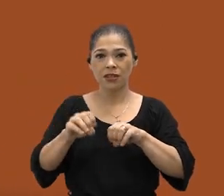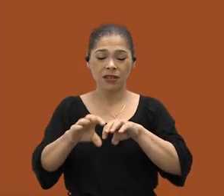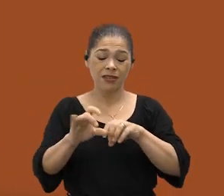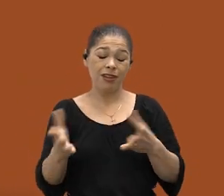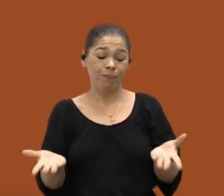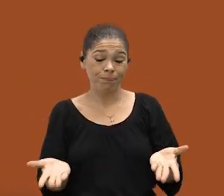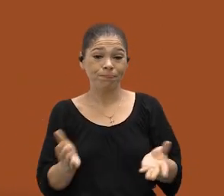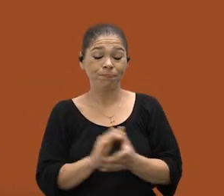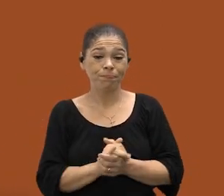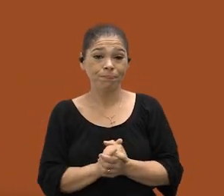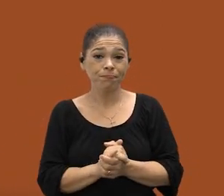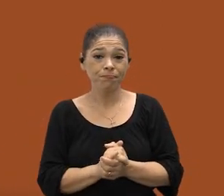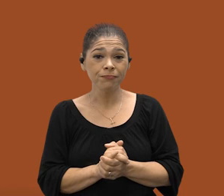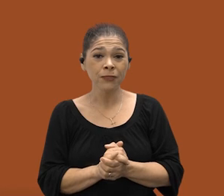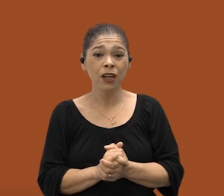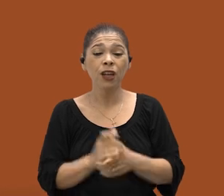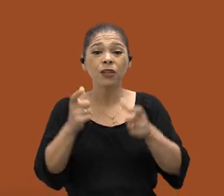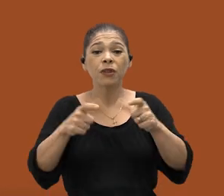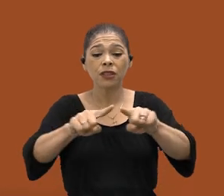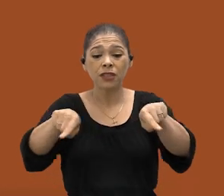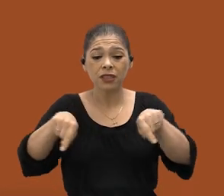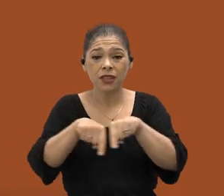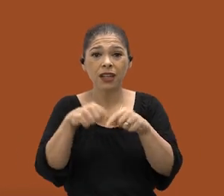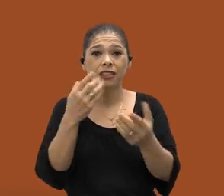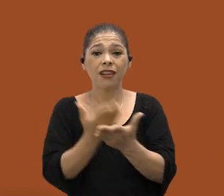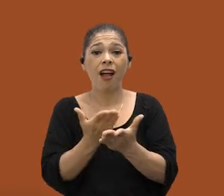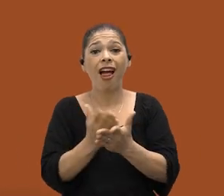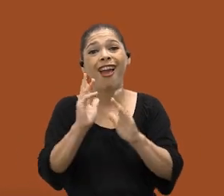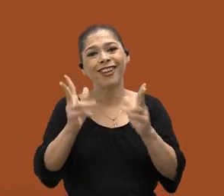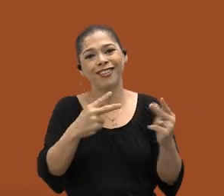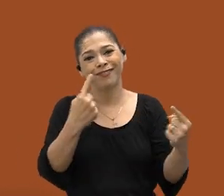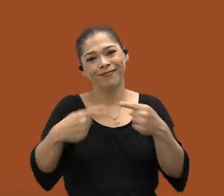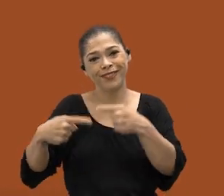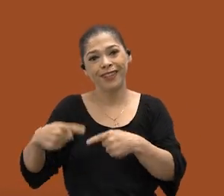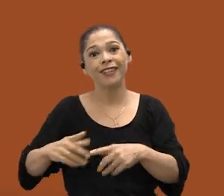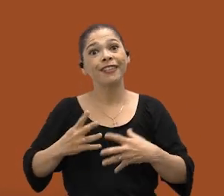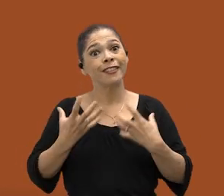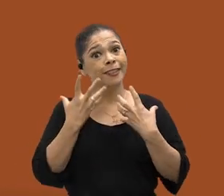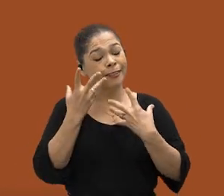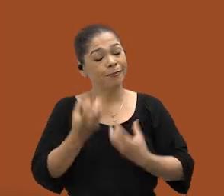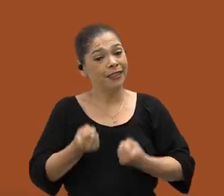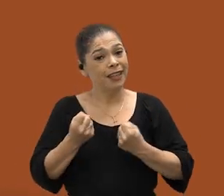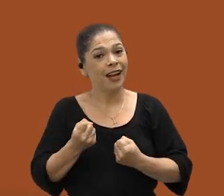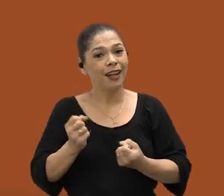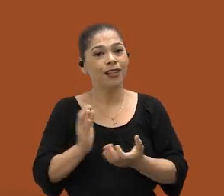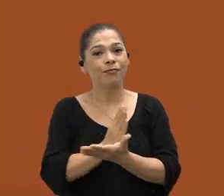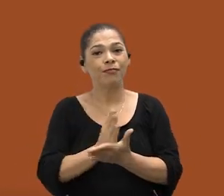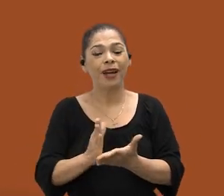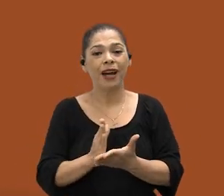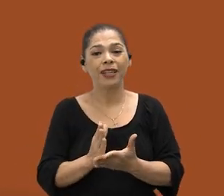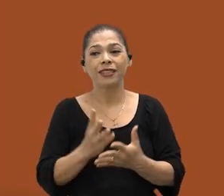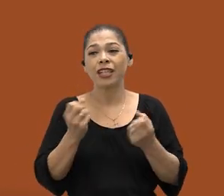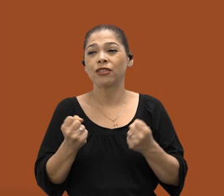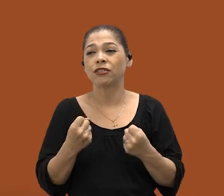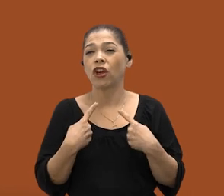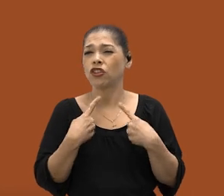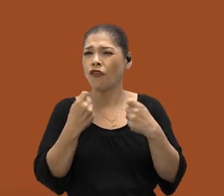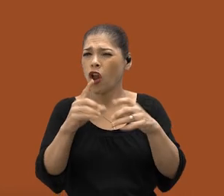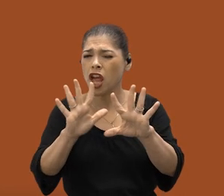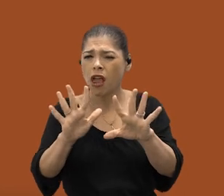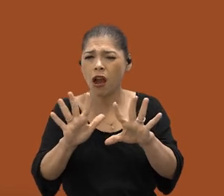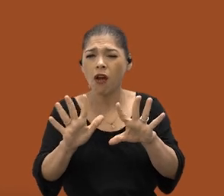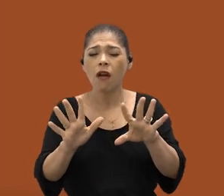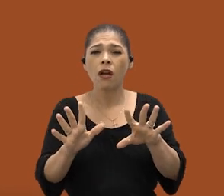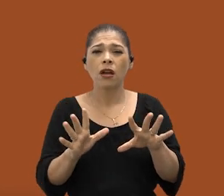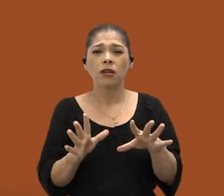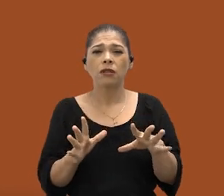eles então o espaço da sala de aula às vezes é isso é bastante tenso em determina os elementos mas não é tenso necessariamente da existência da